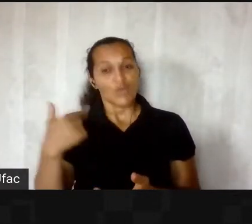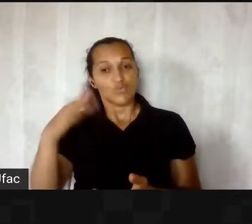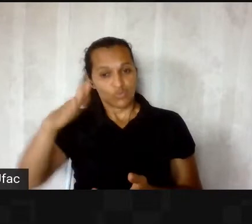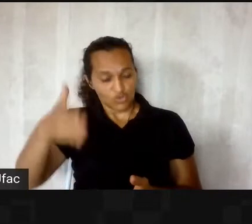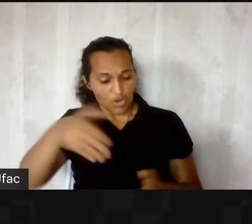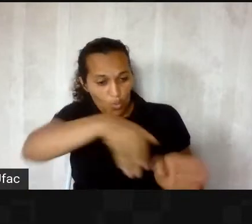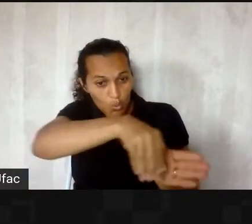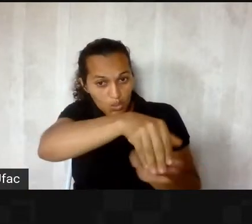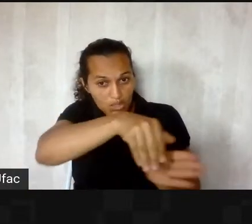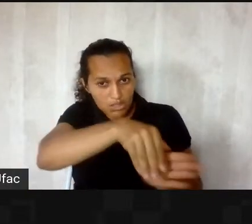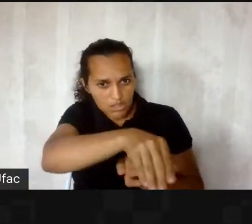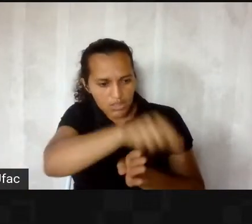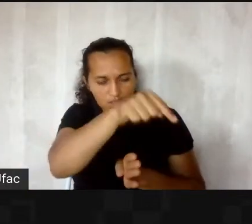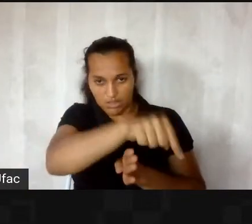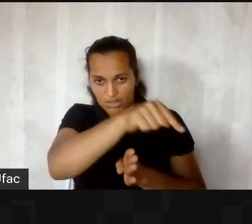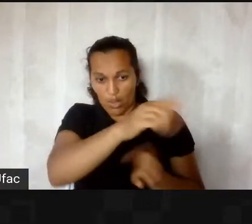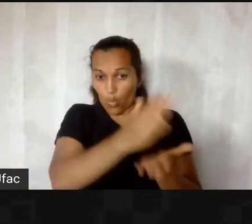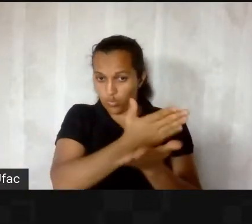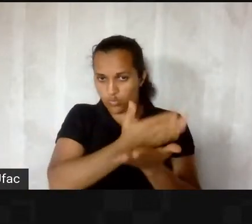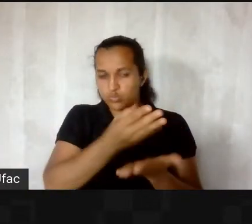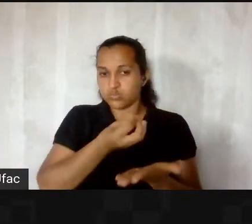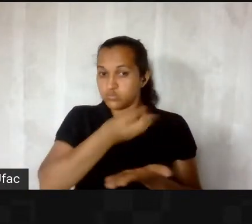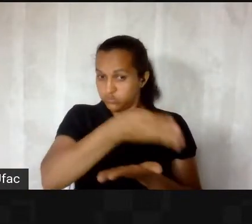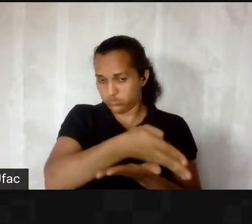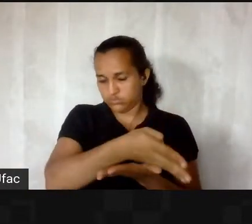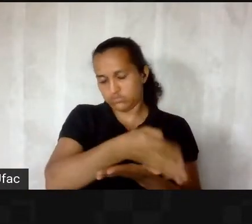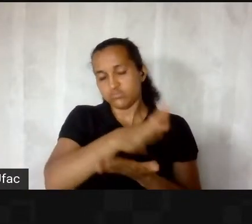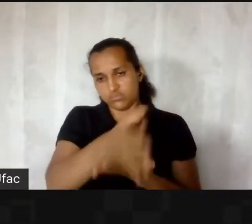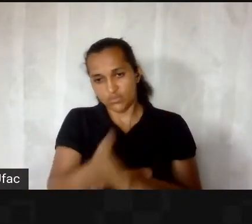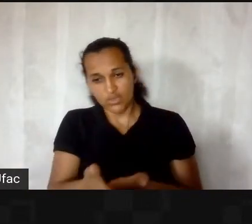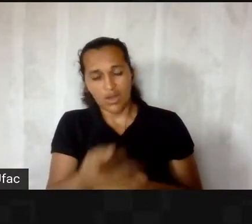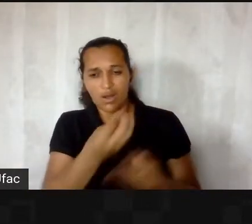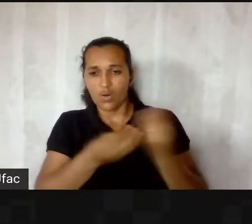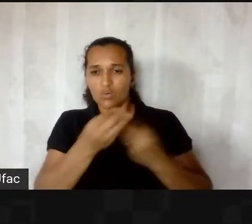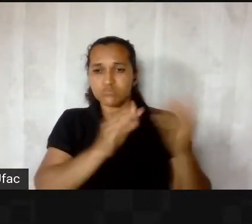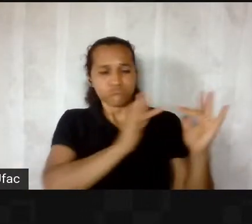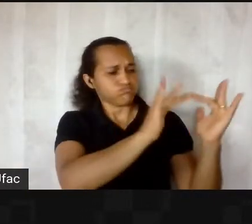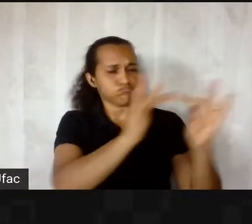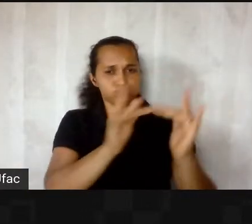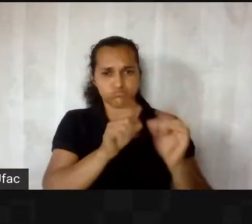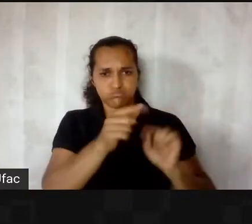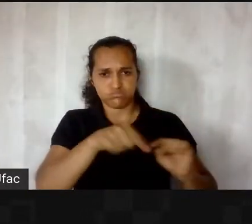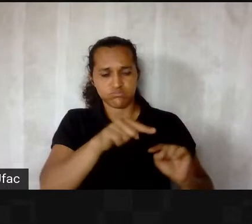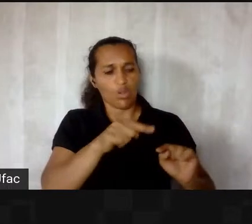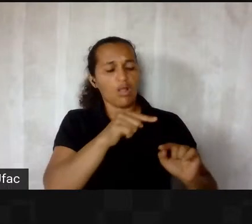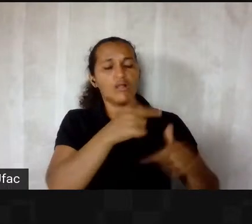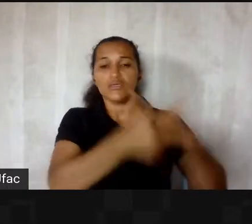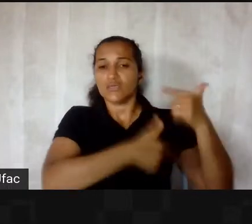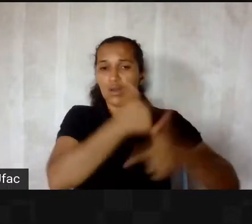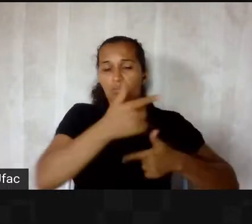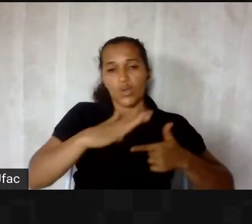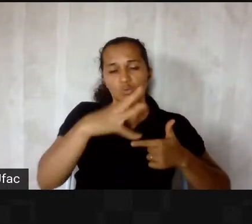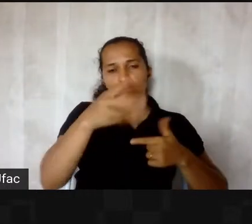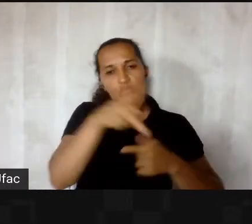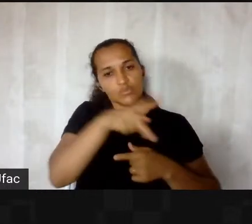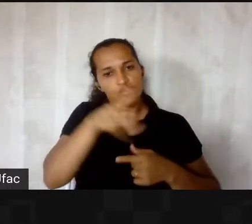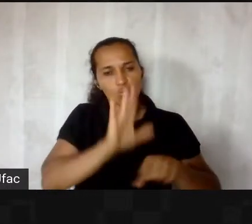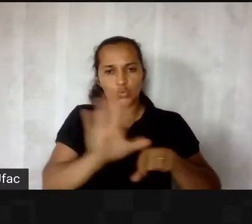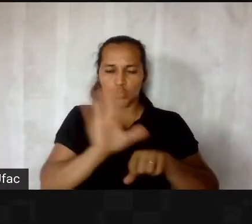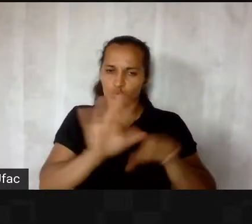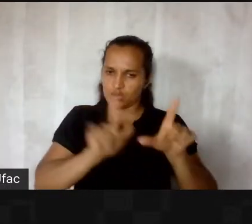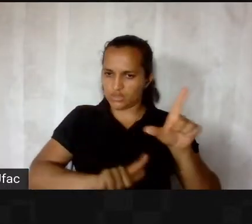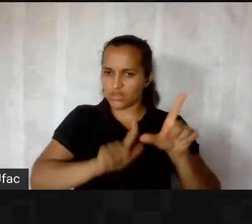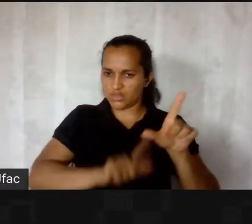mas também de ter acompanhado o trabalho de todos os professores do curso de letras, um curso que produziu